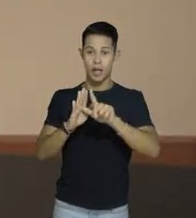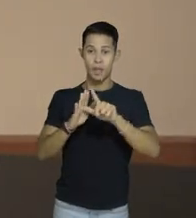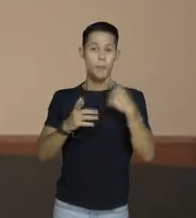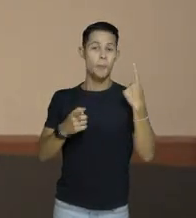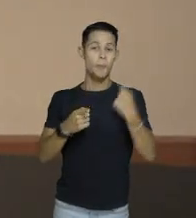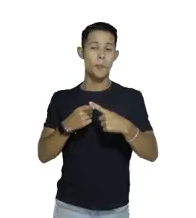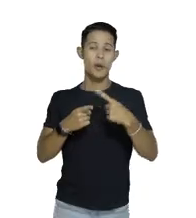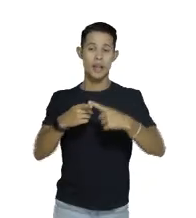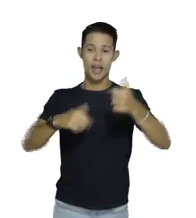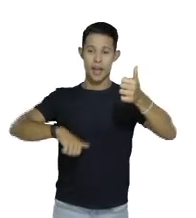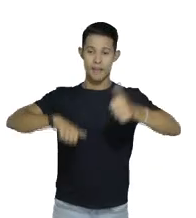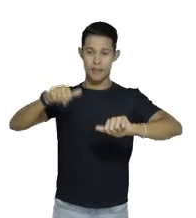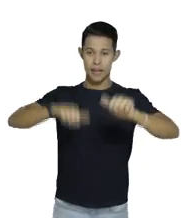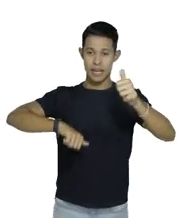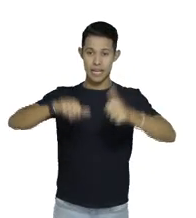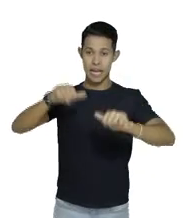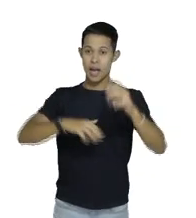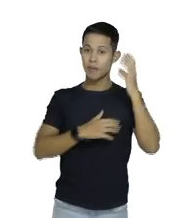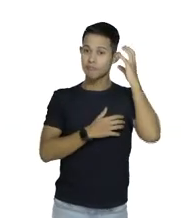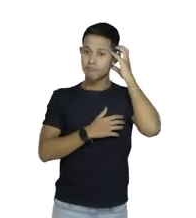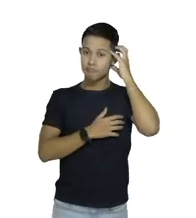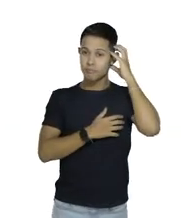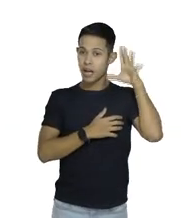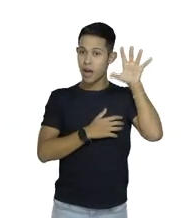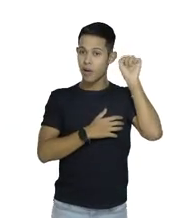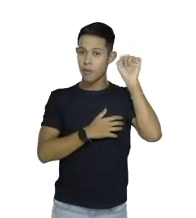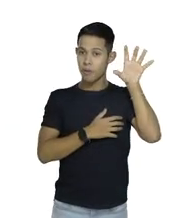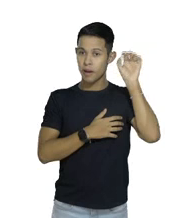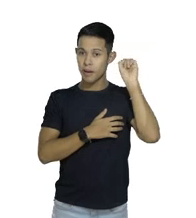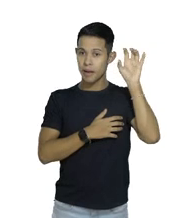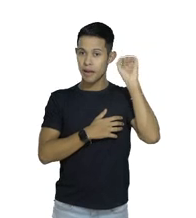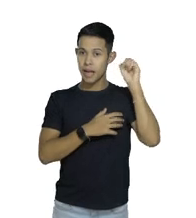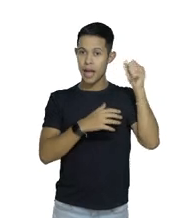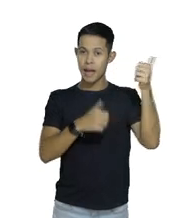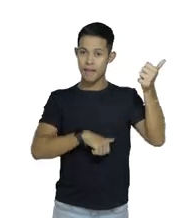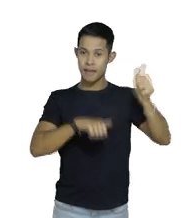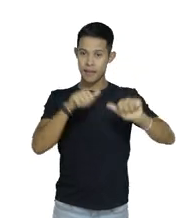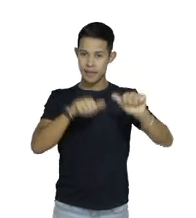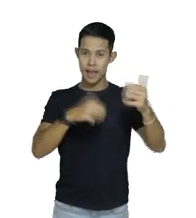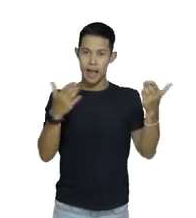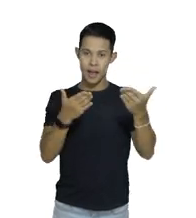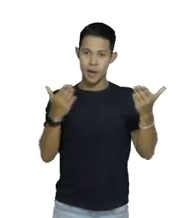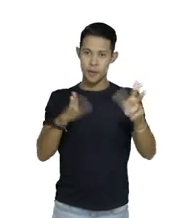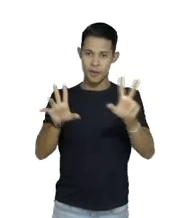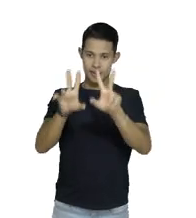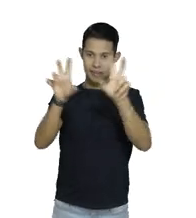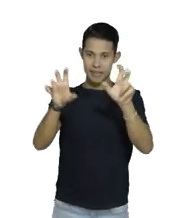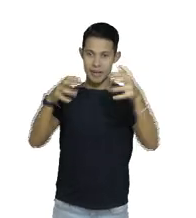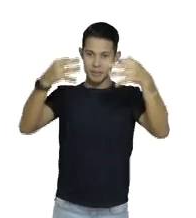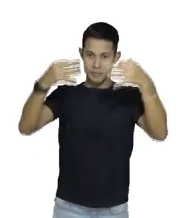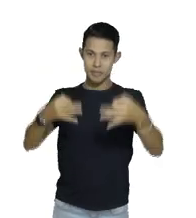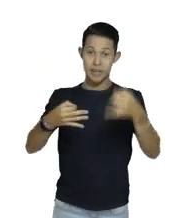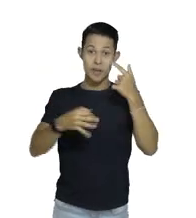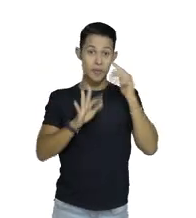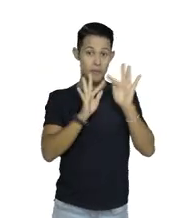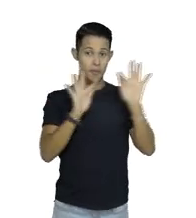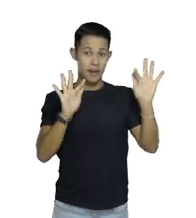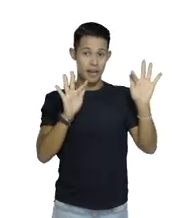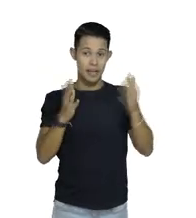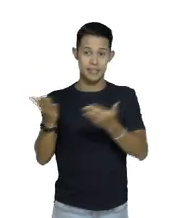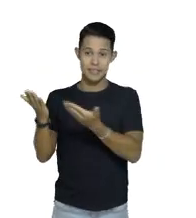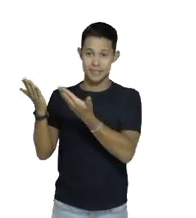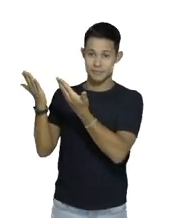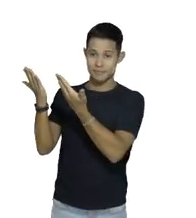o processamento auditivo central, que esse é o termo que a gente usa agora, processamento auditivo central.